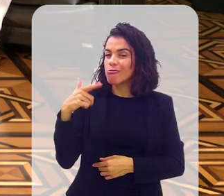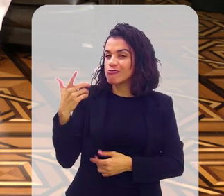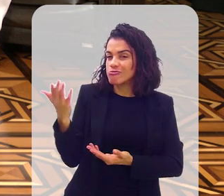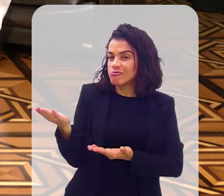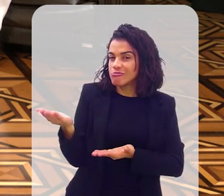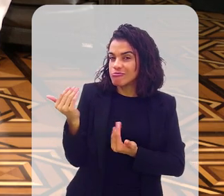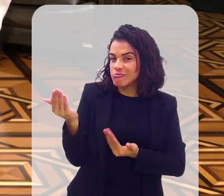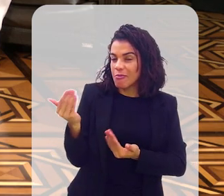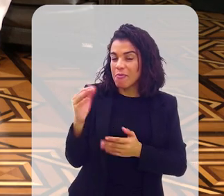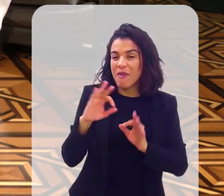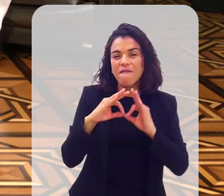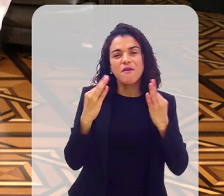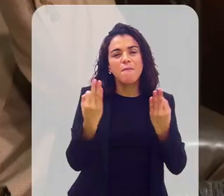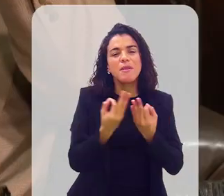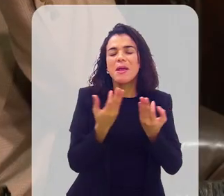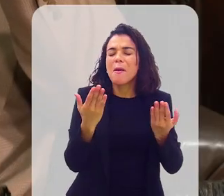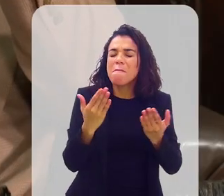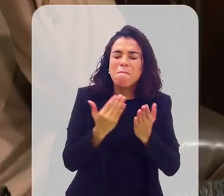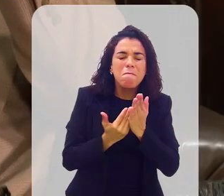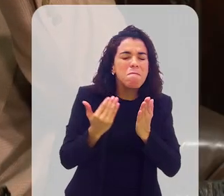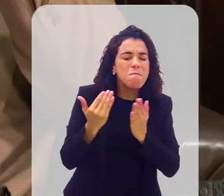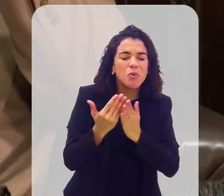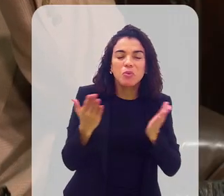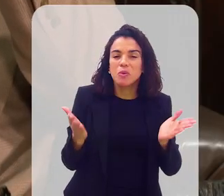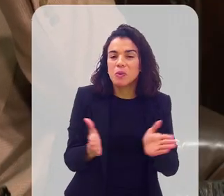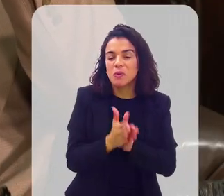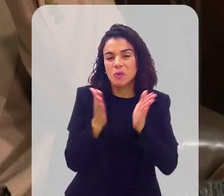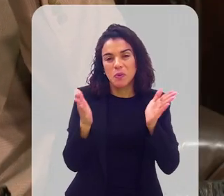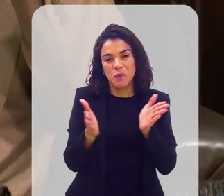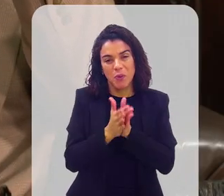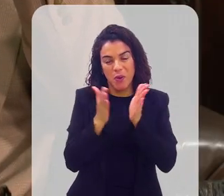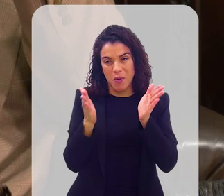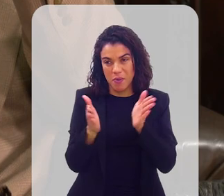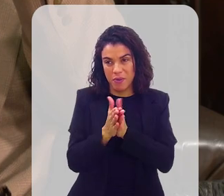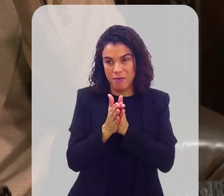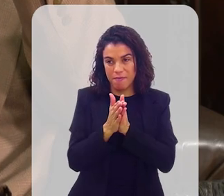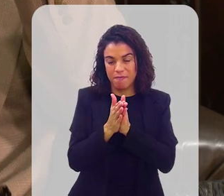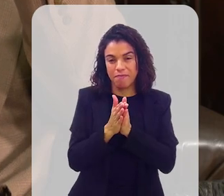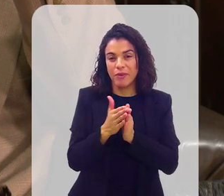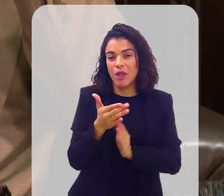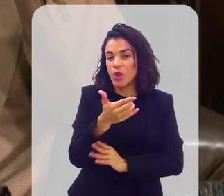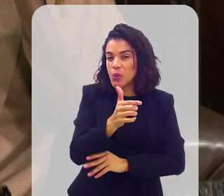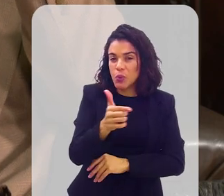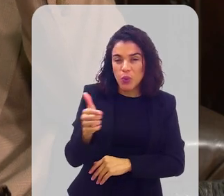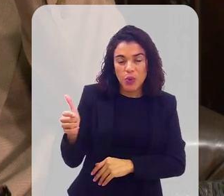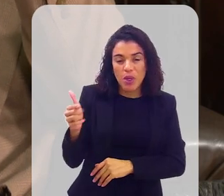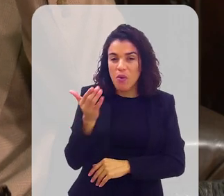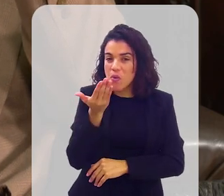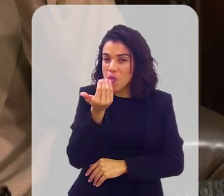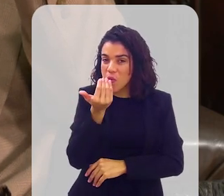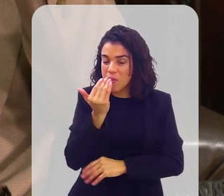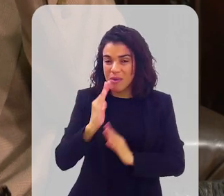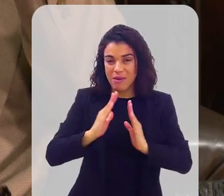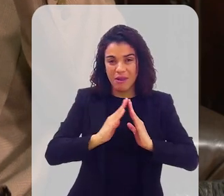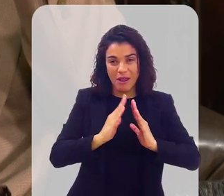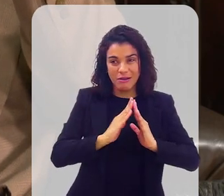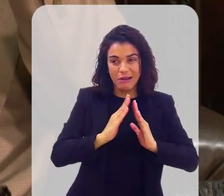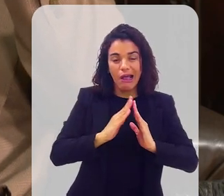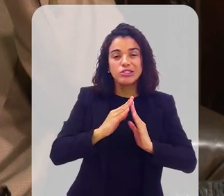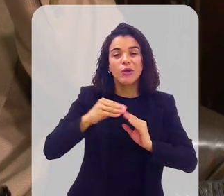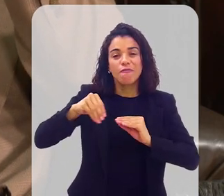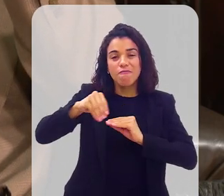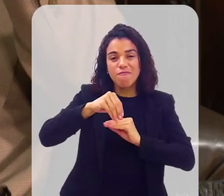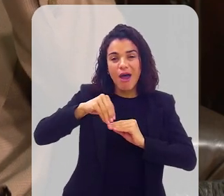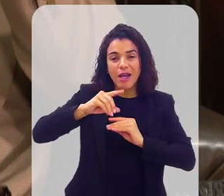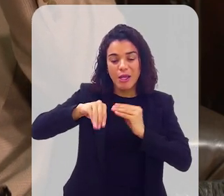garoto, eu vim de uma família muito pobre, muito pobre. Tanto é que a gente quando não tinha quase comida dentro de casa, a gente